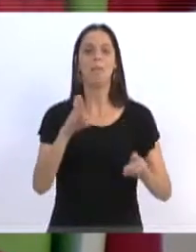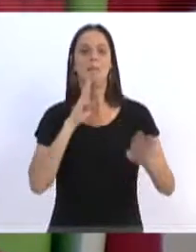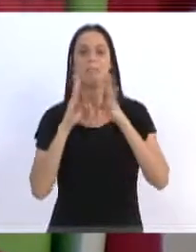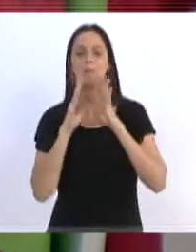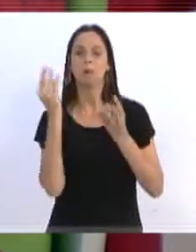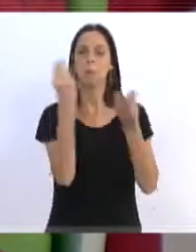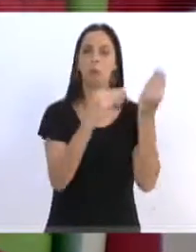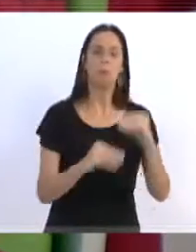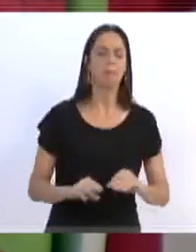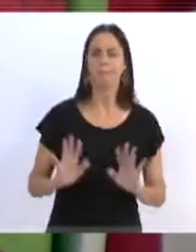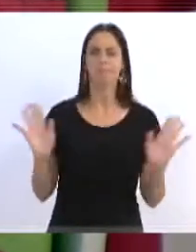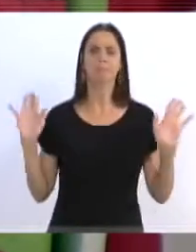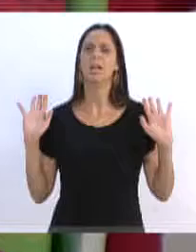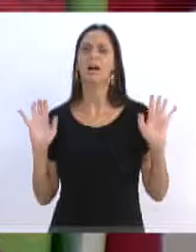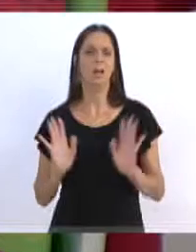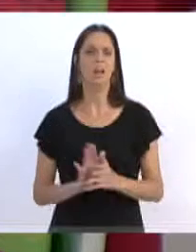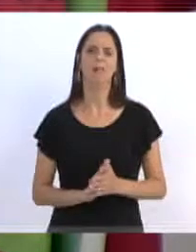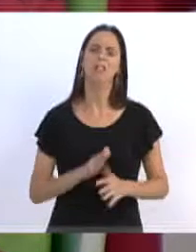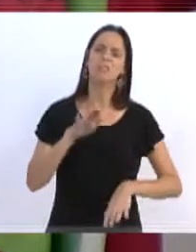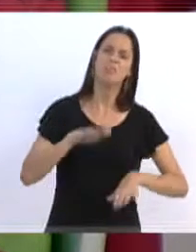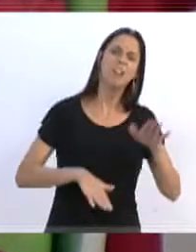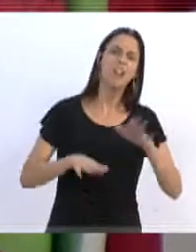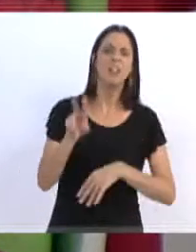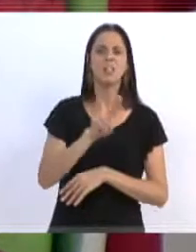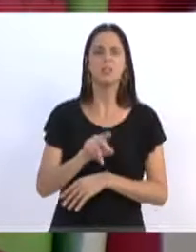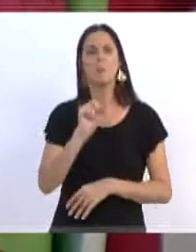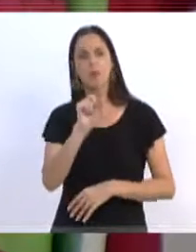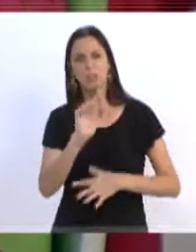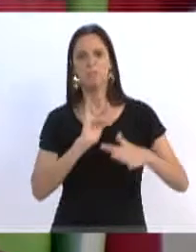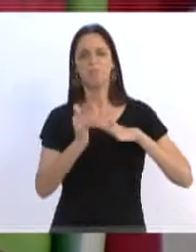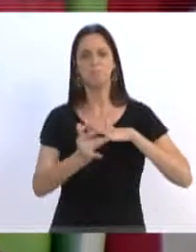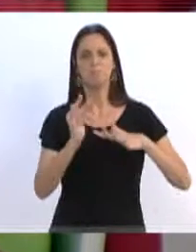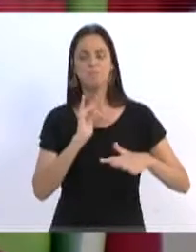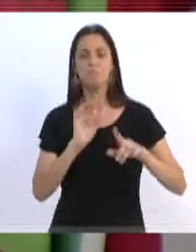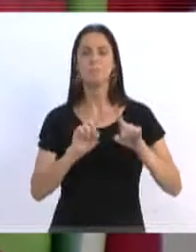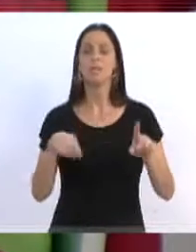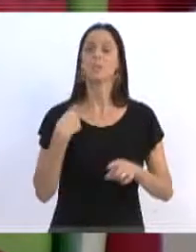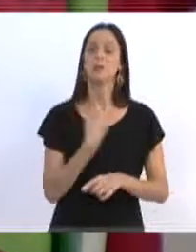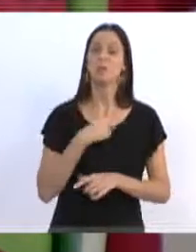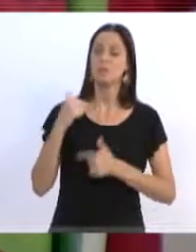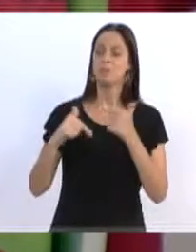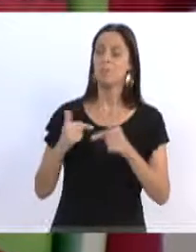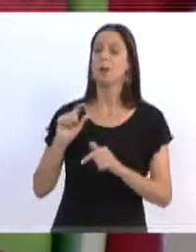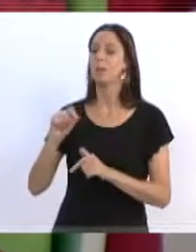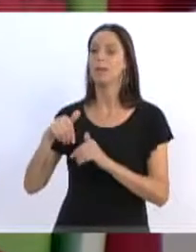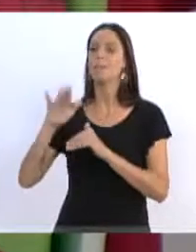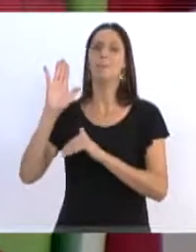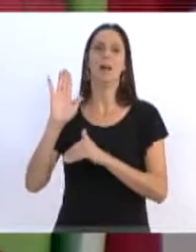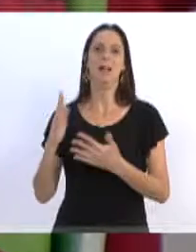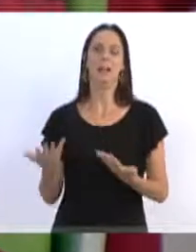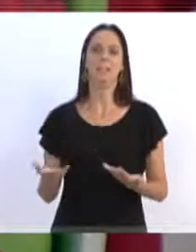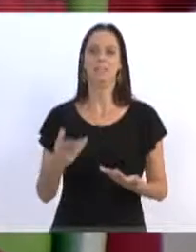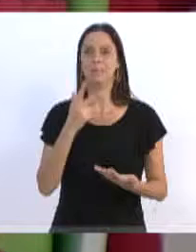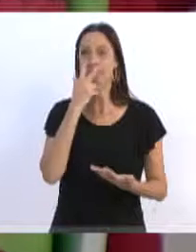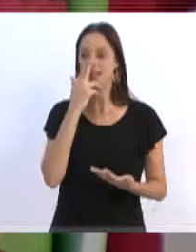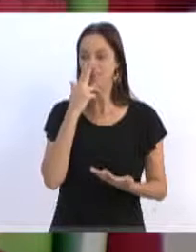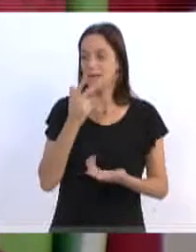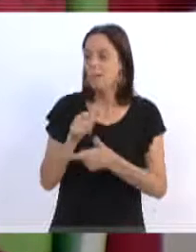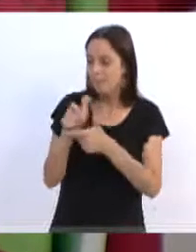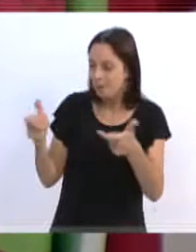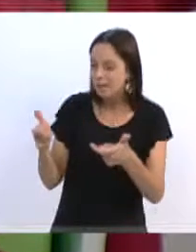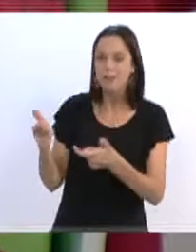está colocamos uma outra coisa mas o nosso trabalho é um pouco mais diferenciado também assim como uma parcela dos